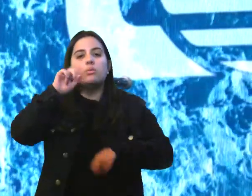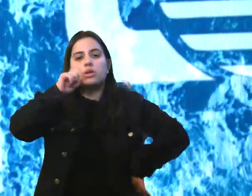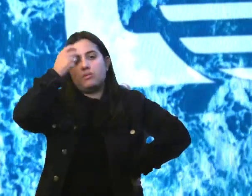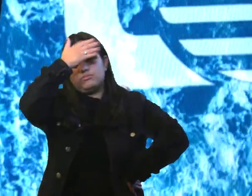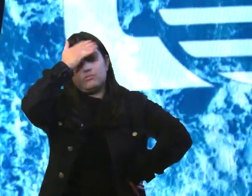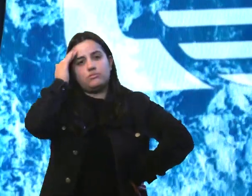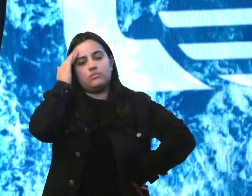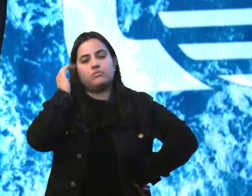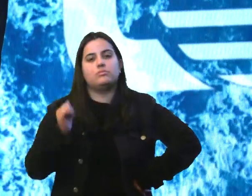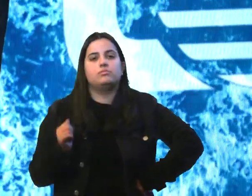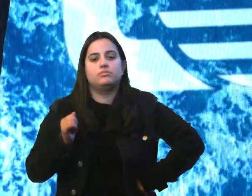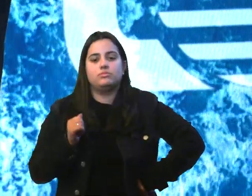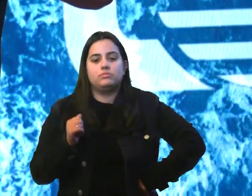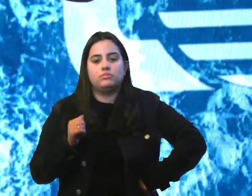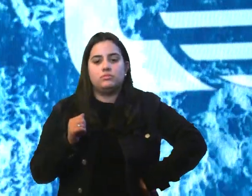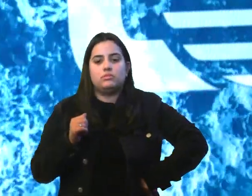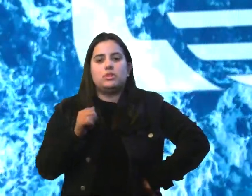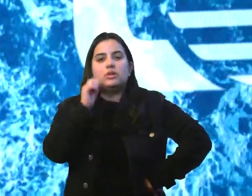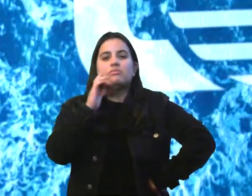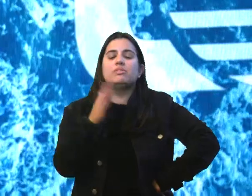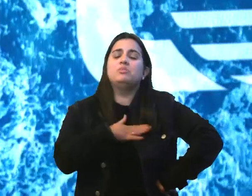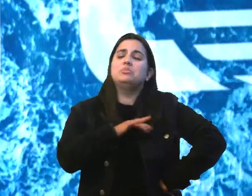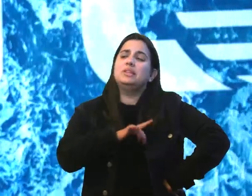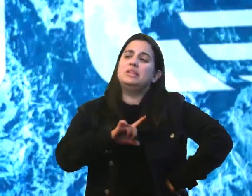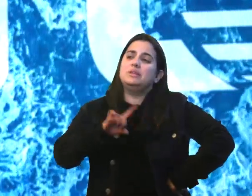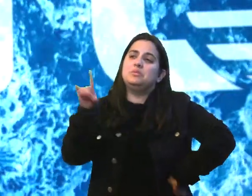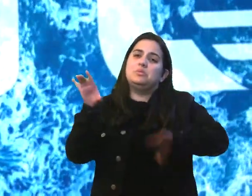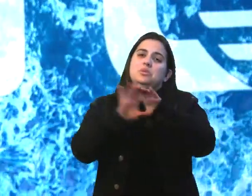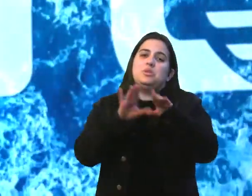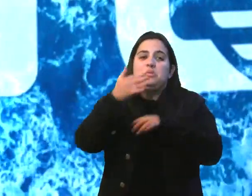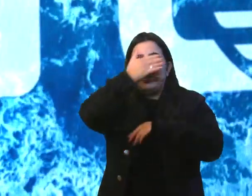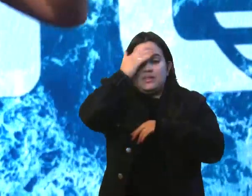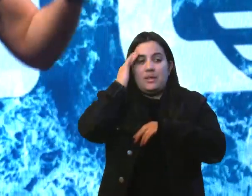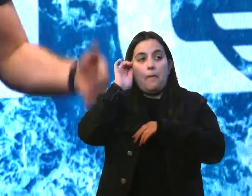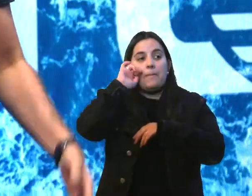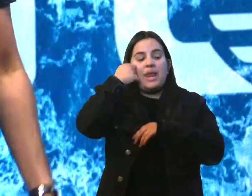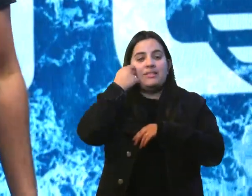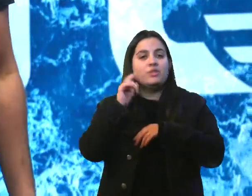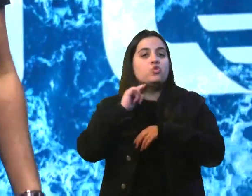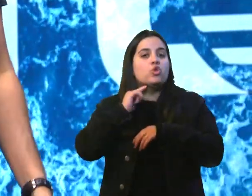testa. E você olha e fala: meu Deus do céu, estou com a testa preta.